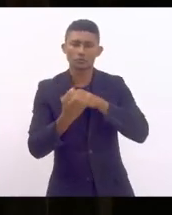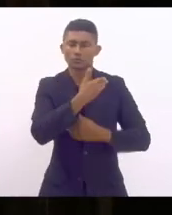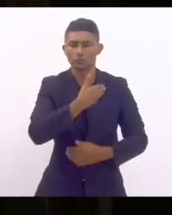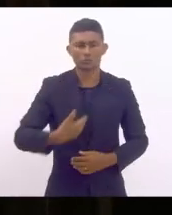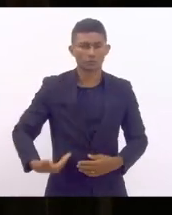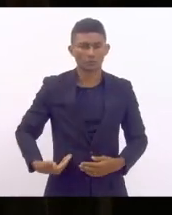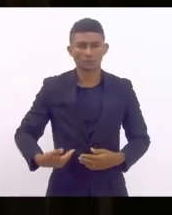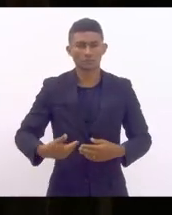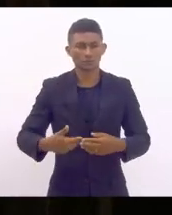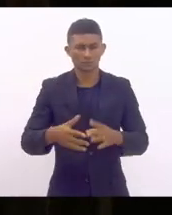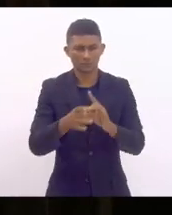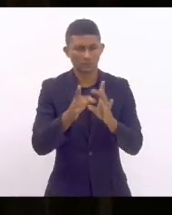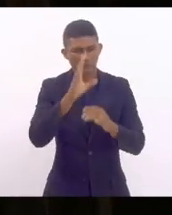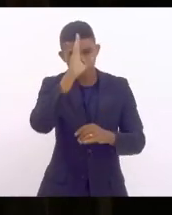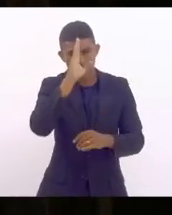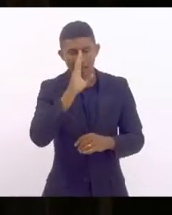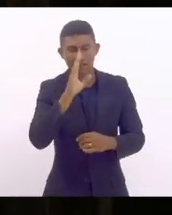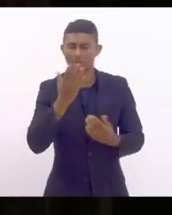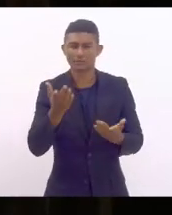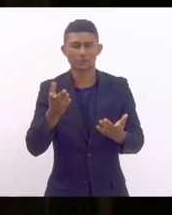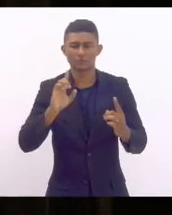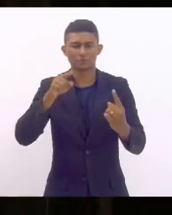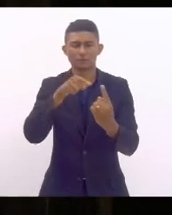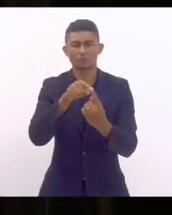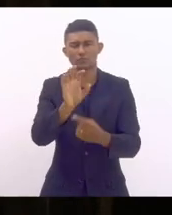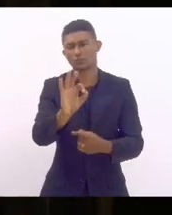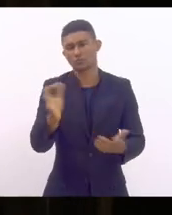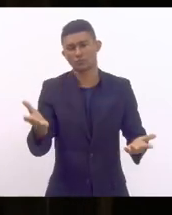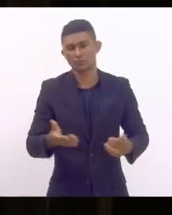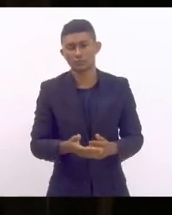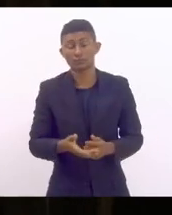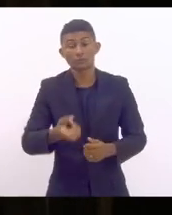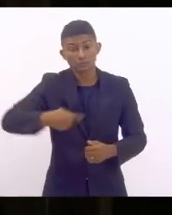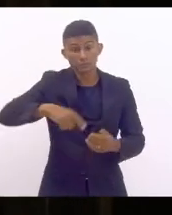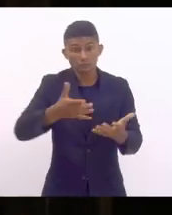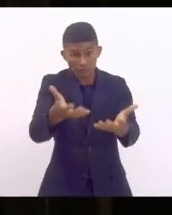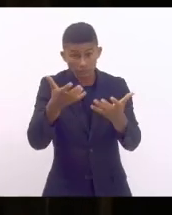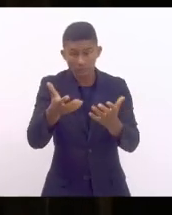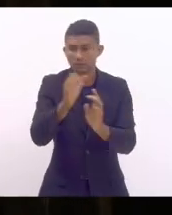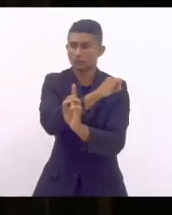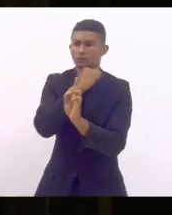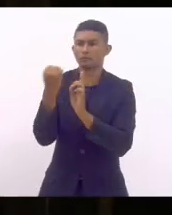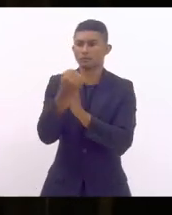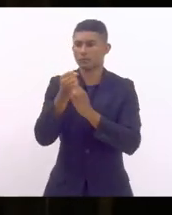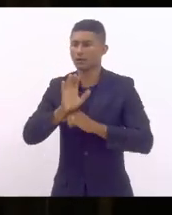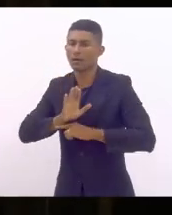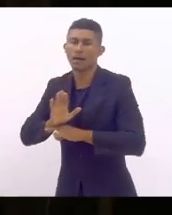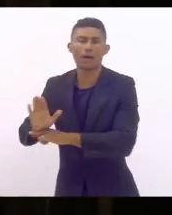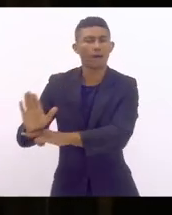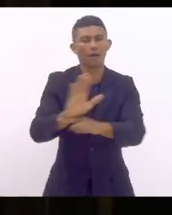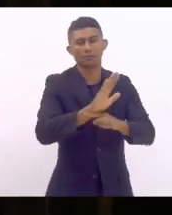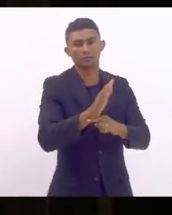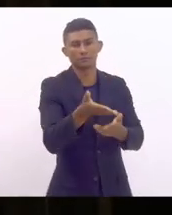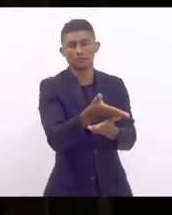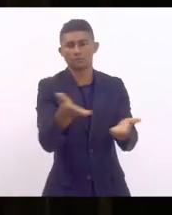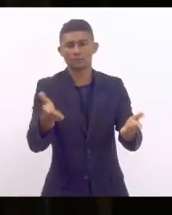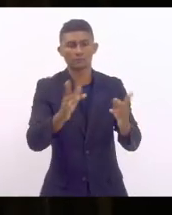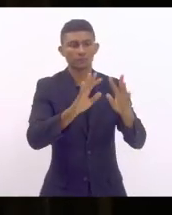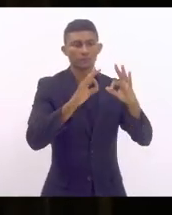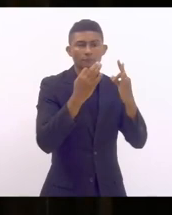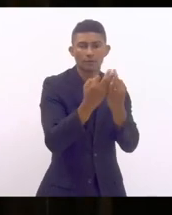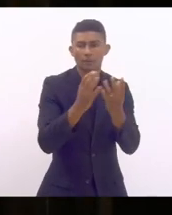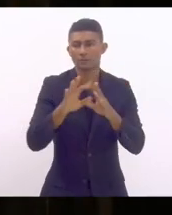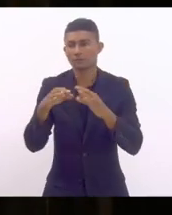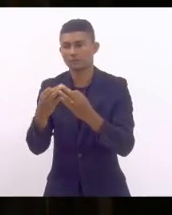públicas de ensino existem e sim para ser um elevador social e com que as famílias